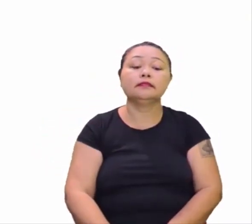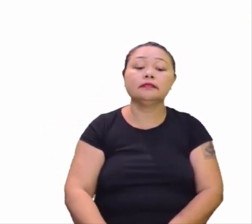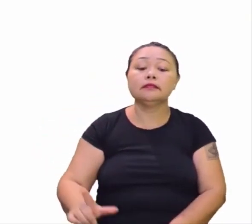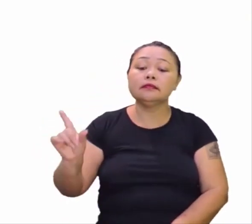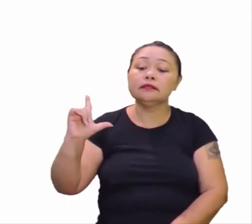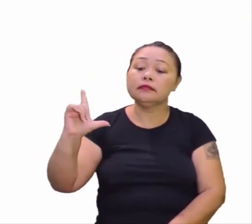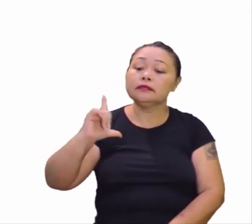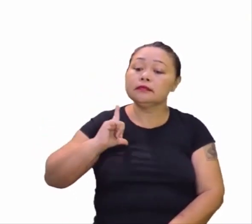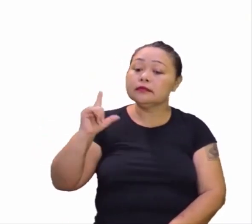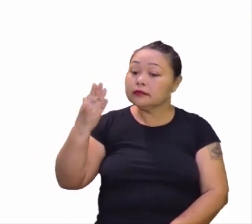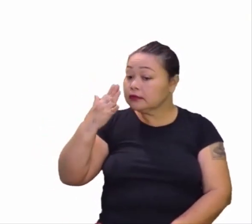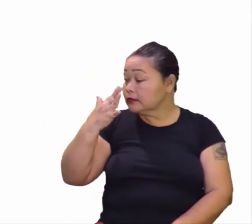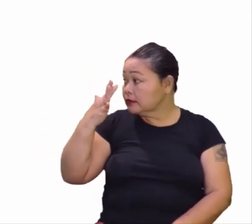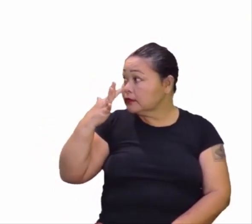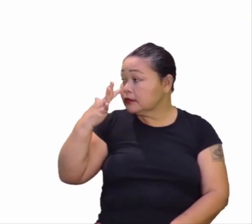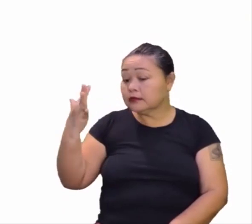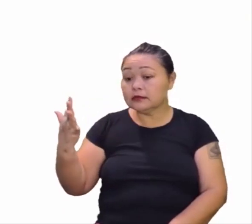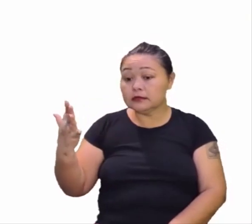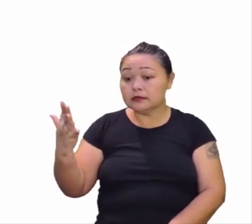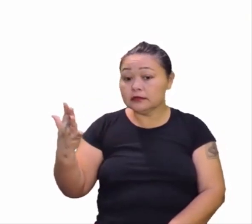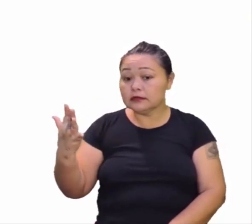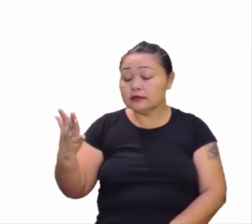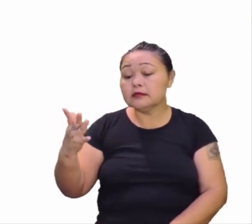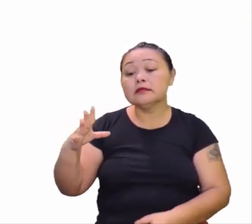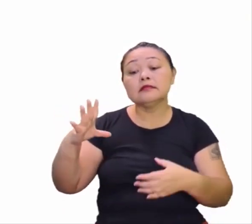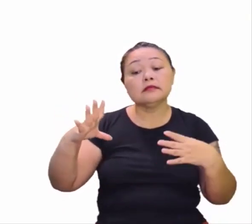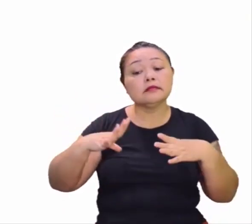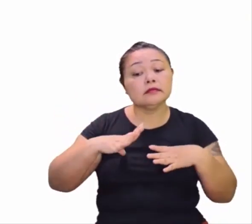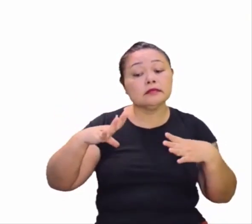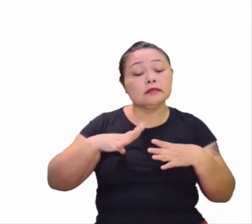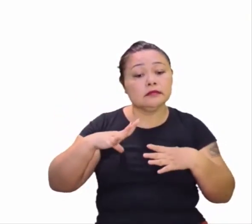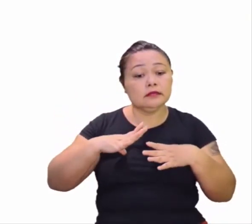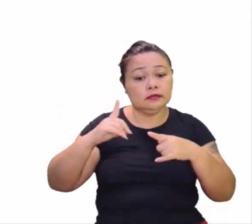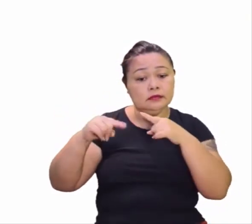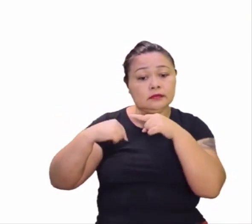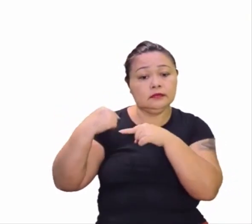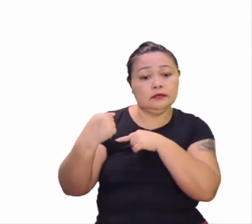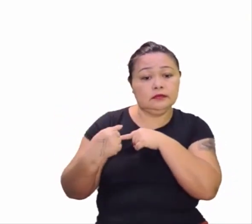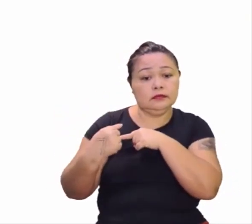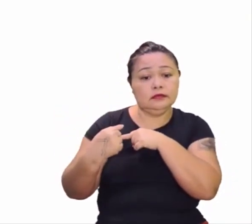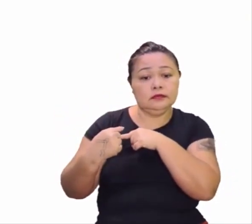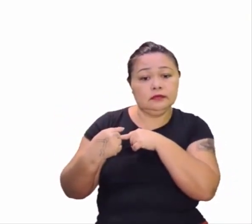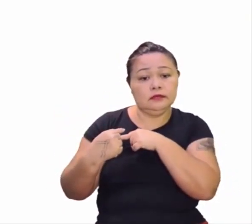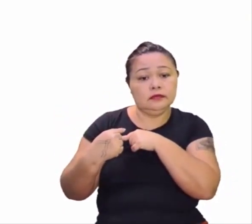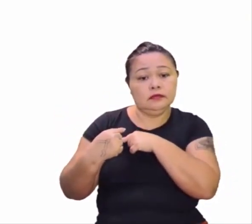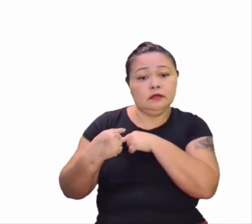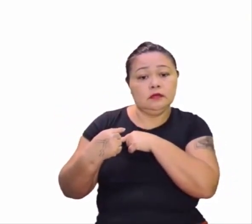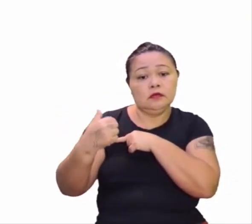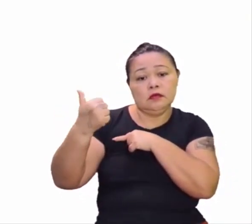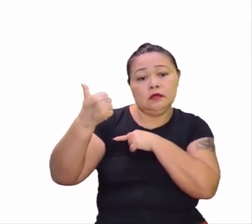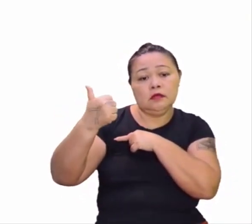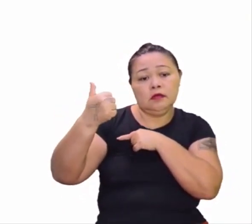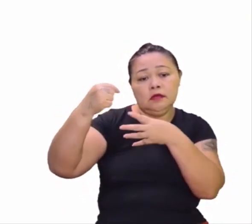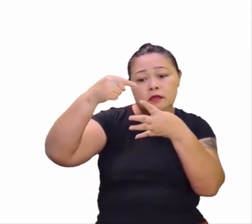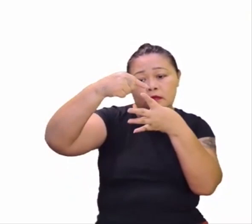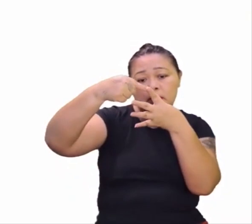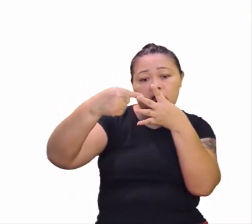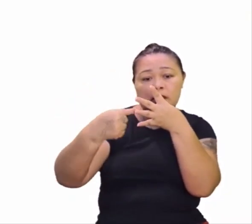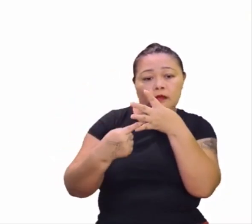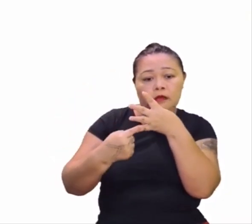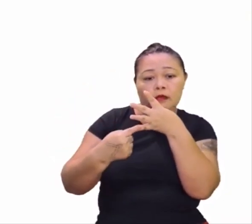Então, você pode observar que as cidades, Rogério, depois os primeiros 4,